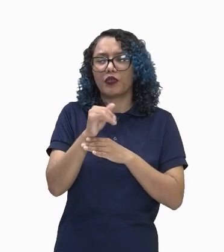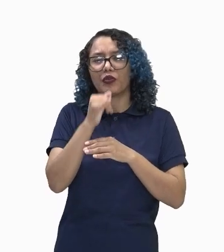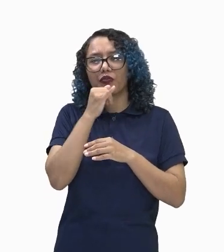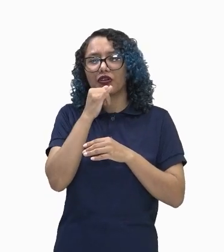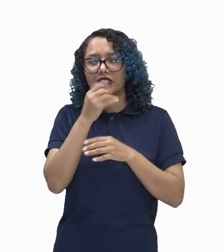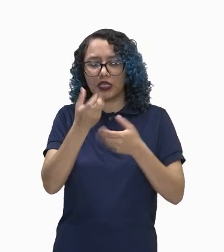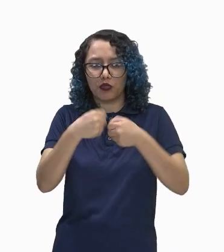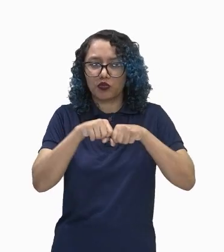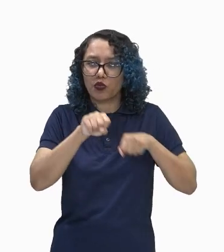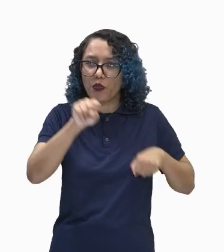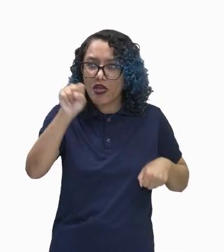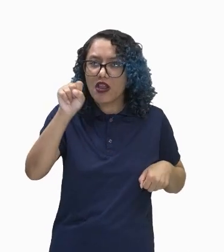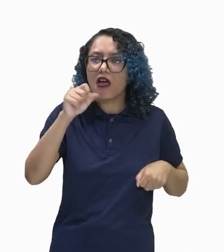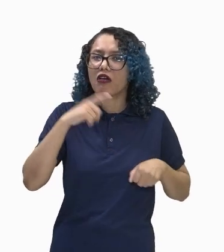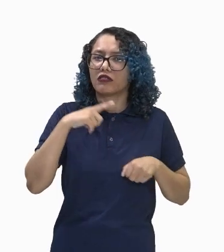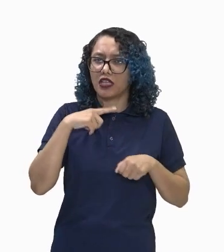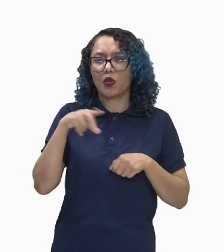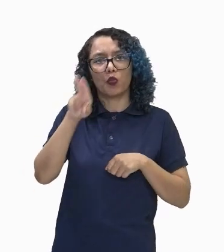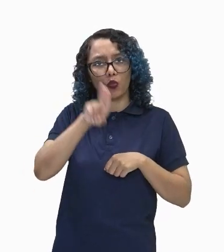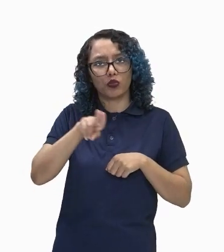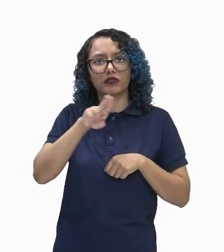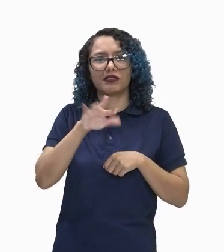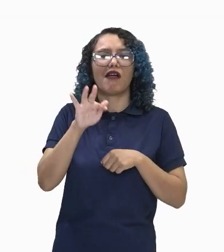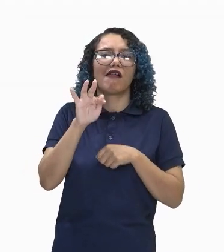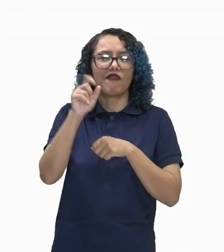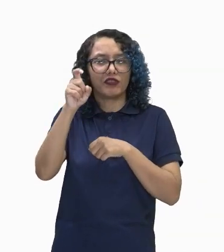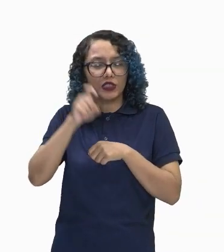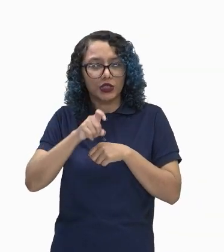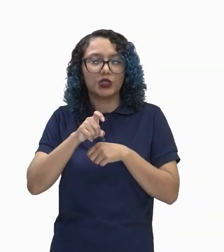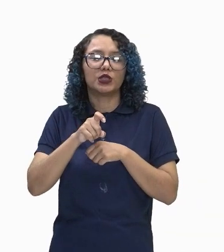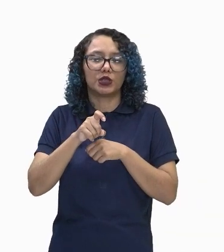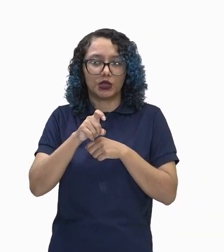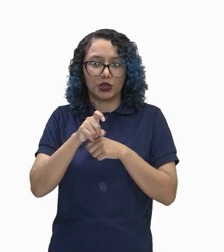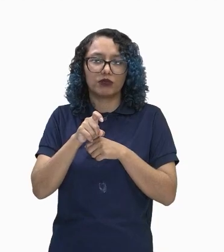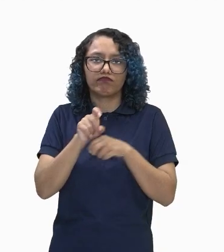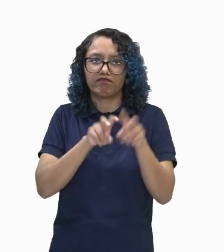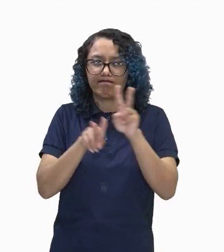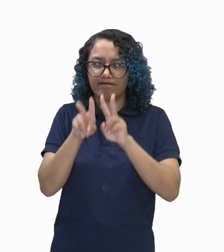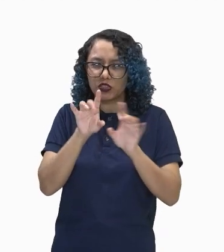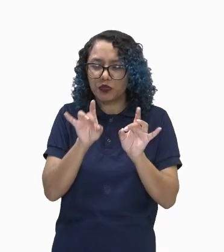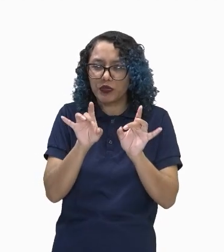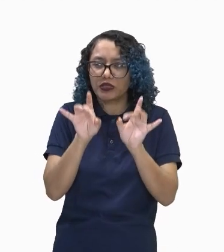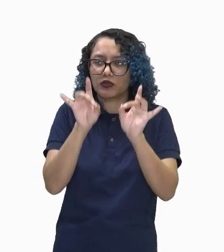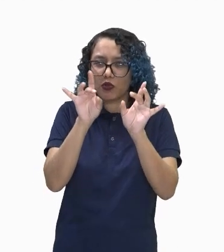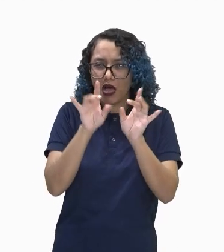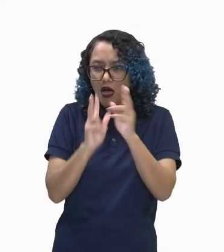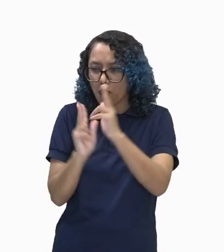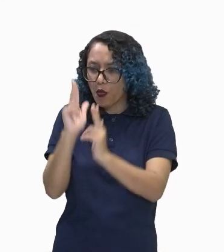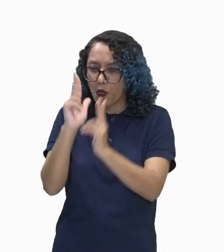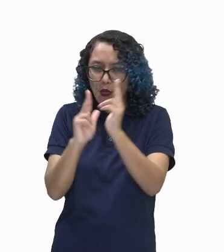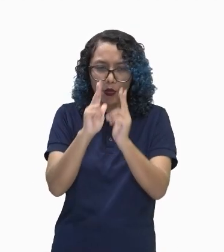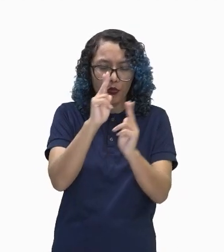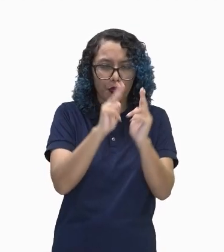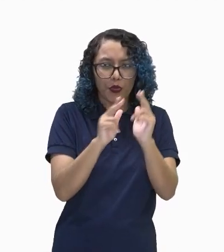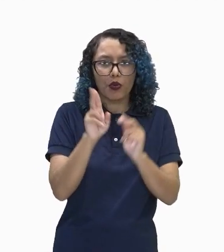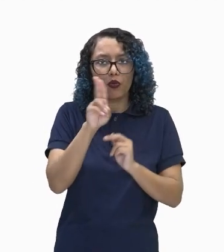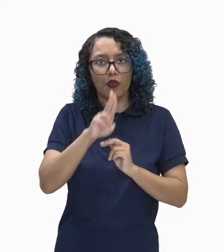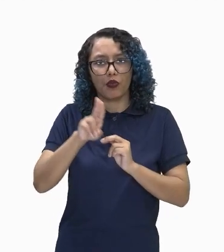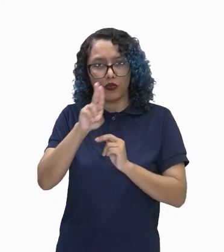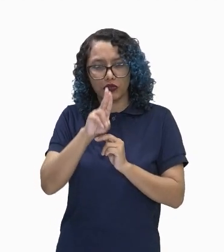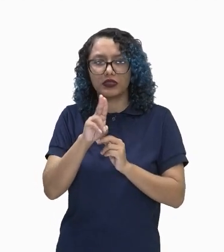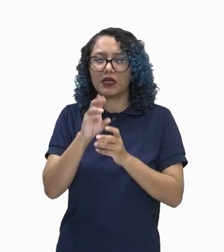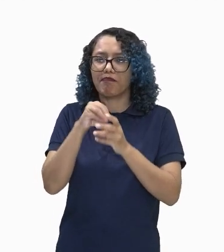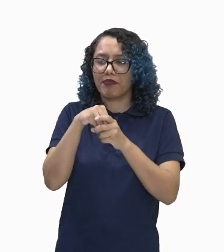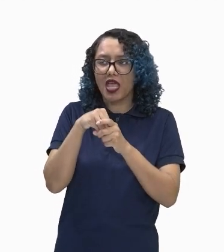super-heróis, não é? Mas, né, ali, efeitos visuais e de edição são utilizados em diferentes narrativas